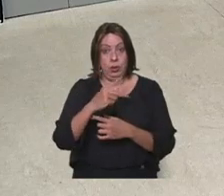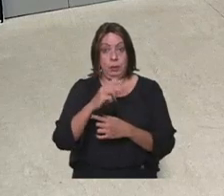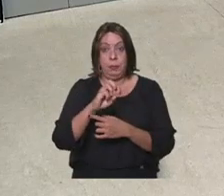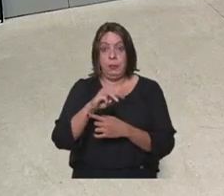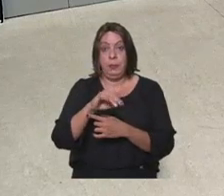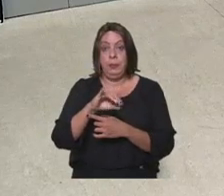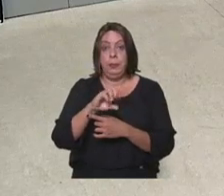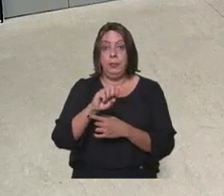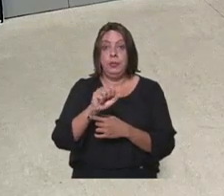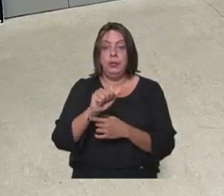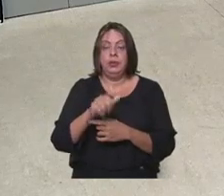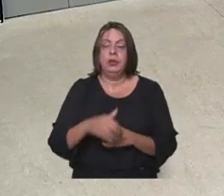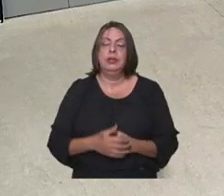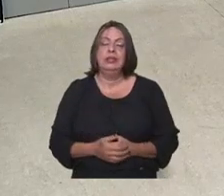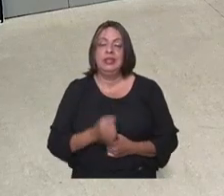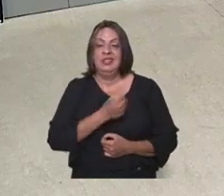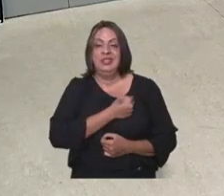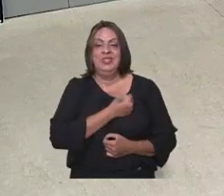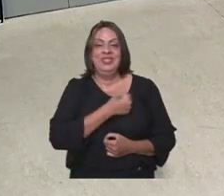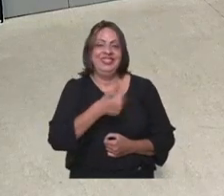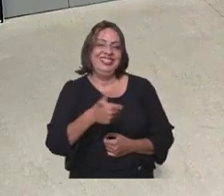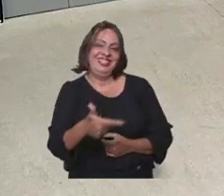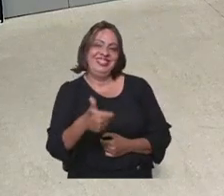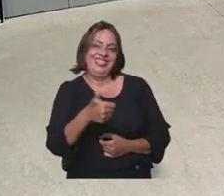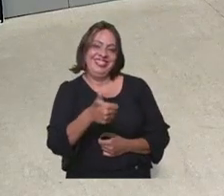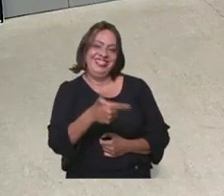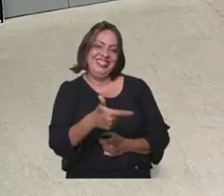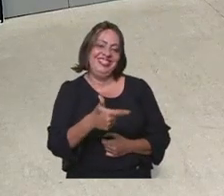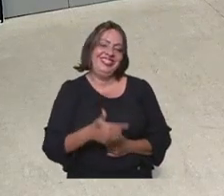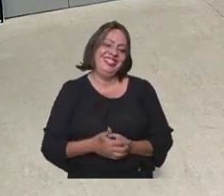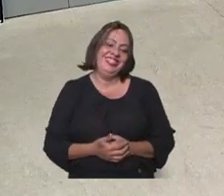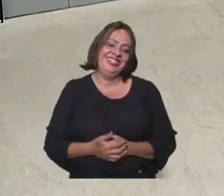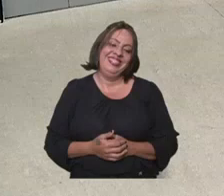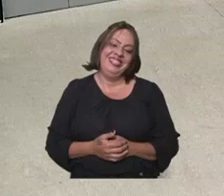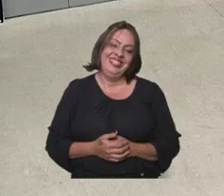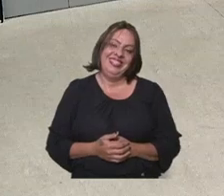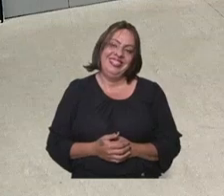Capitalização. 12, olha só, 12.